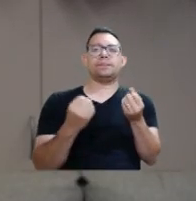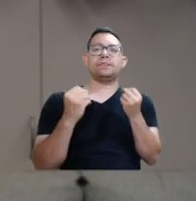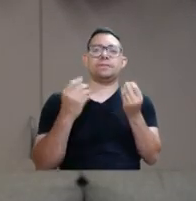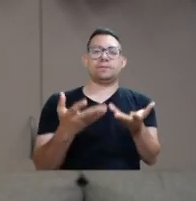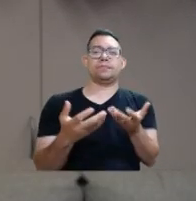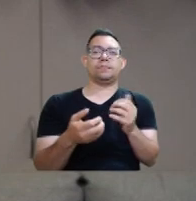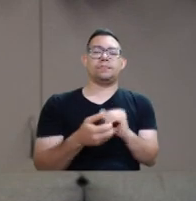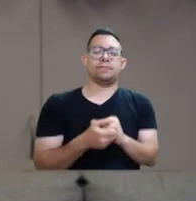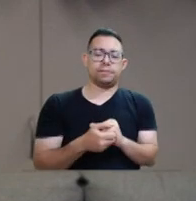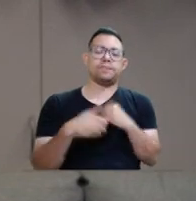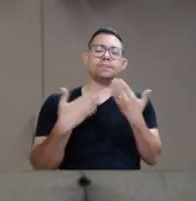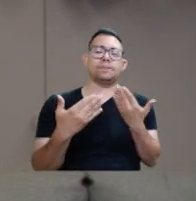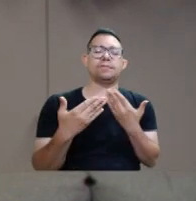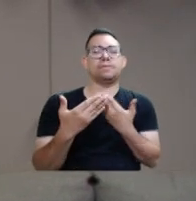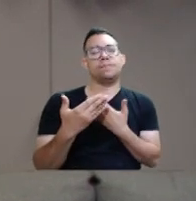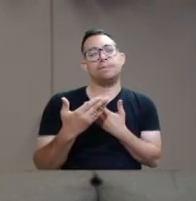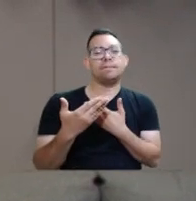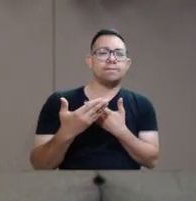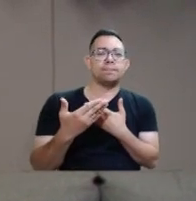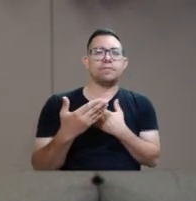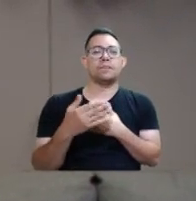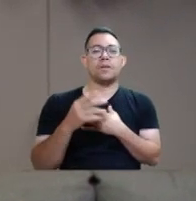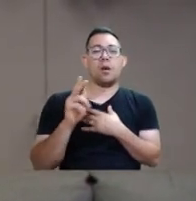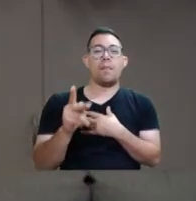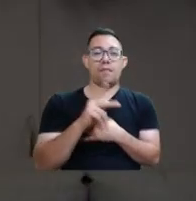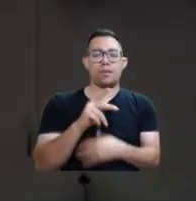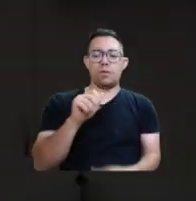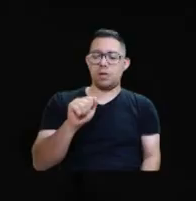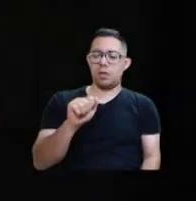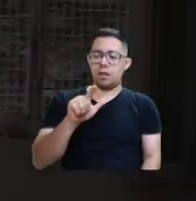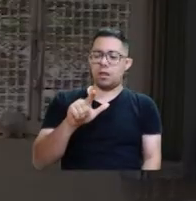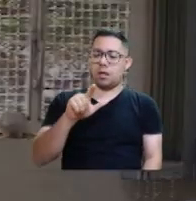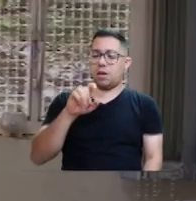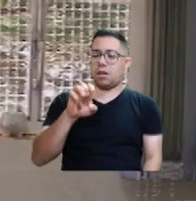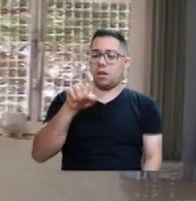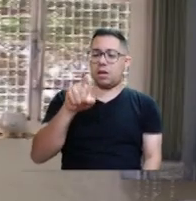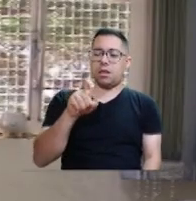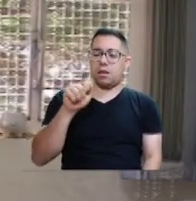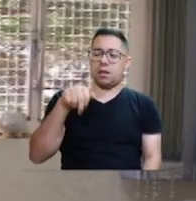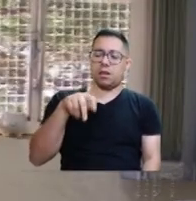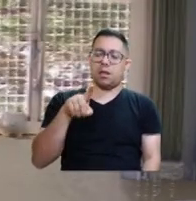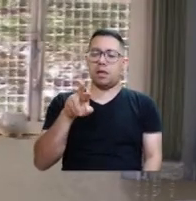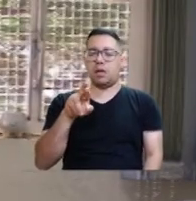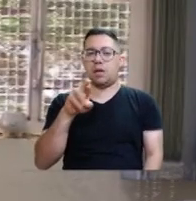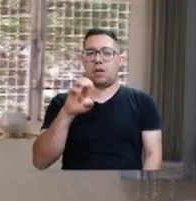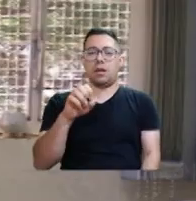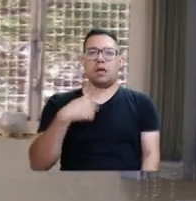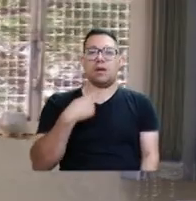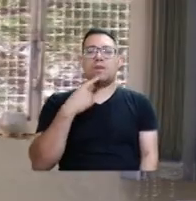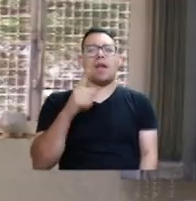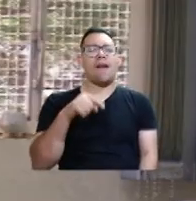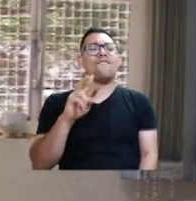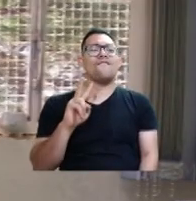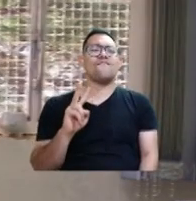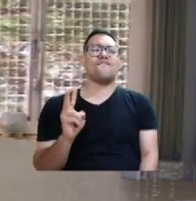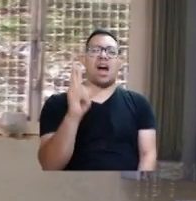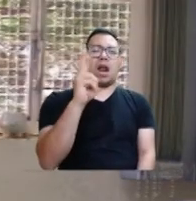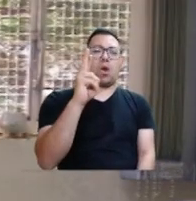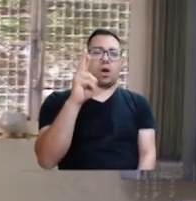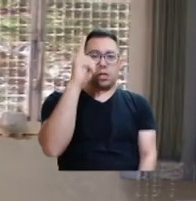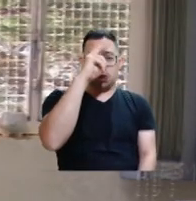aí cede, né, essas disciplinas para todos os cursos aqui do camp. A principal justificativa ela veio do professor Alexandre, né,